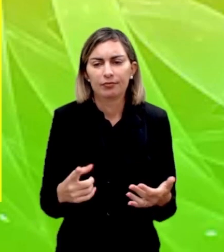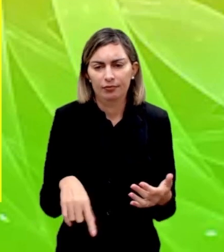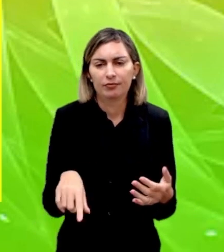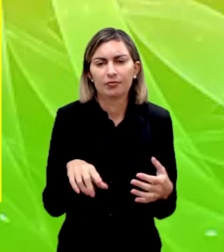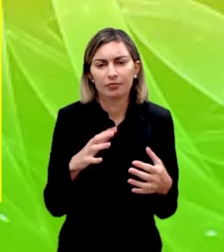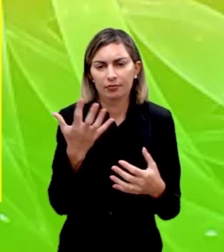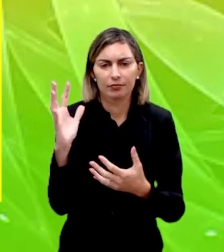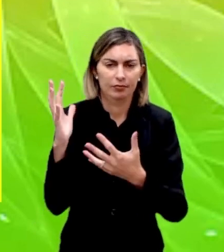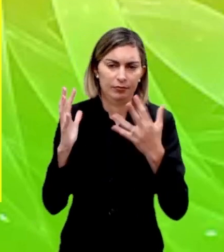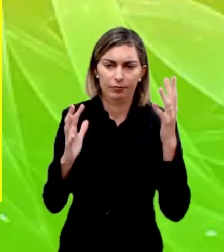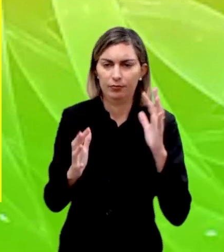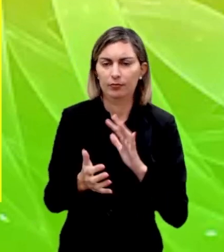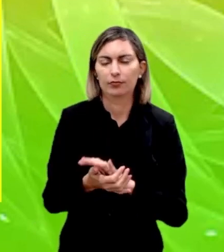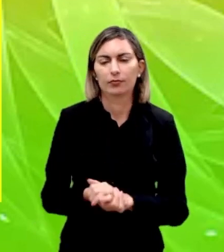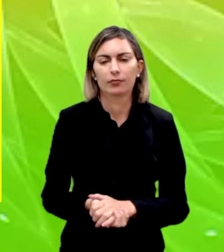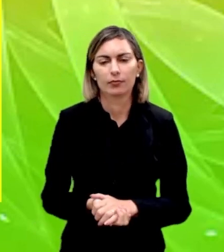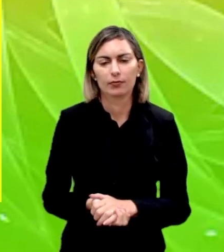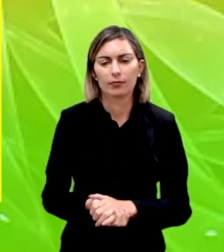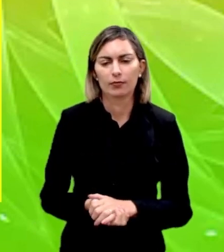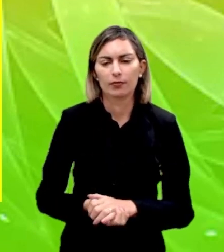natureza.